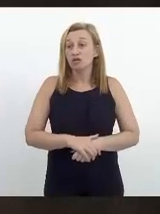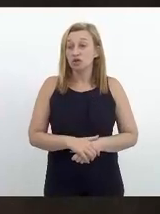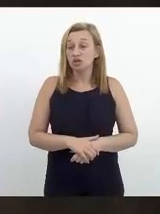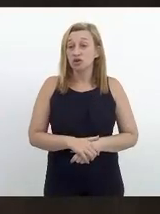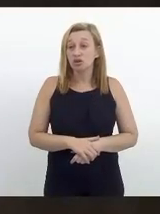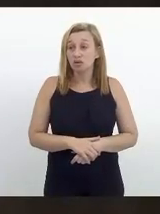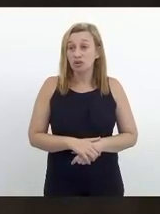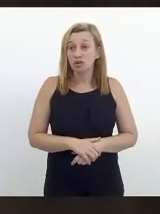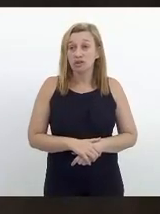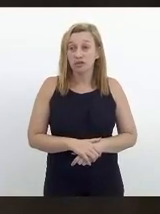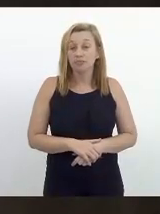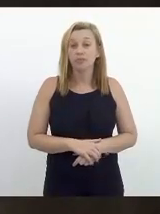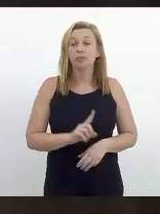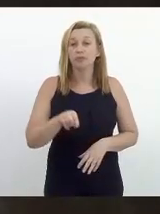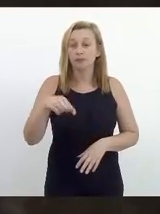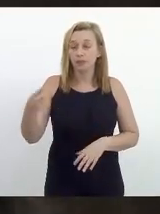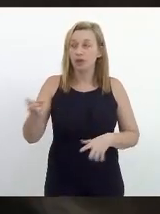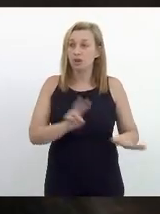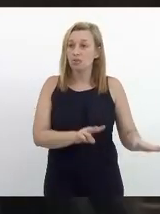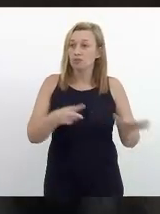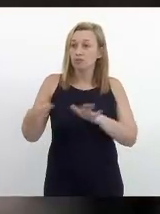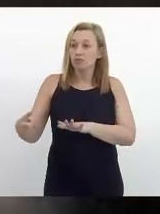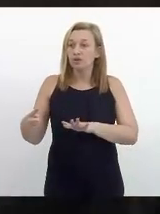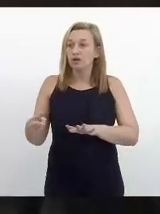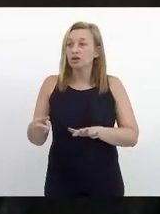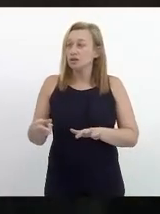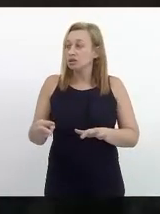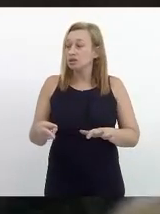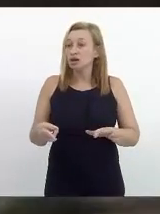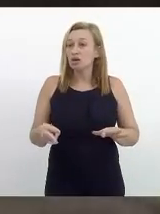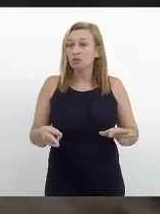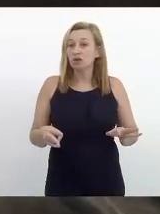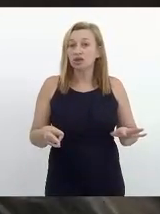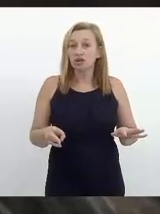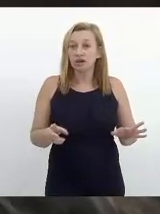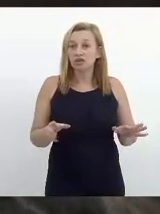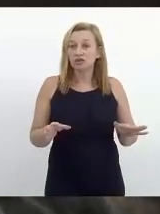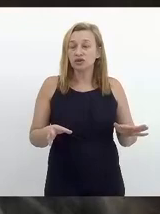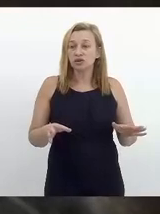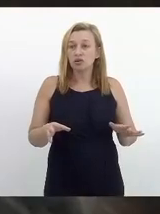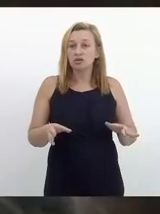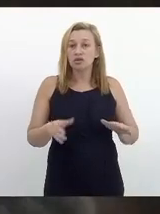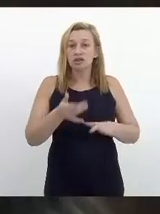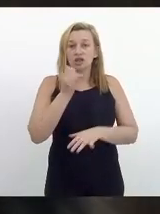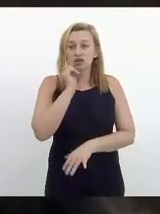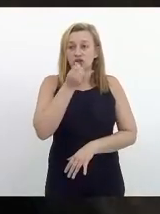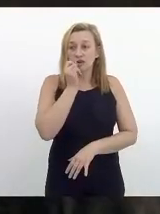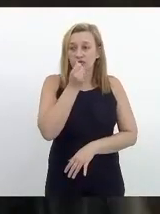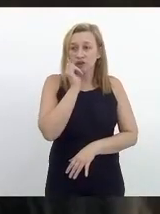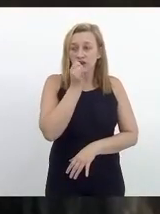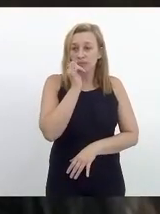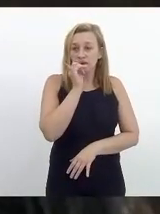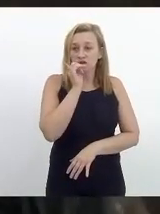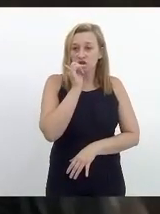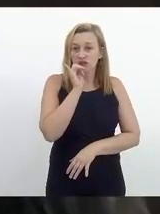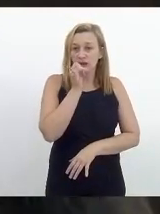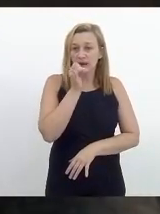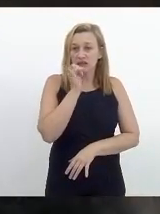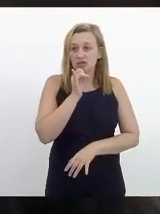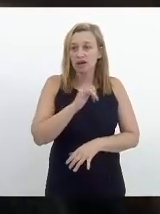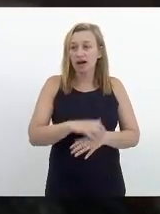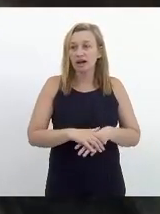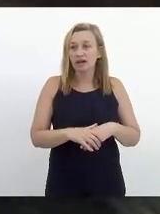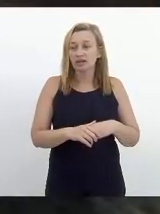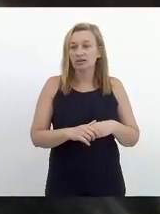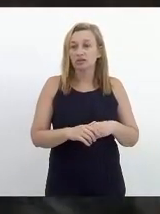A gente vai visitar nas próximas semanas outras unidades. Vamos fazer um relatório tal qual fizemos